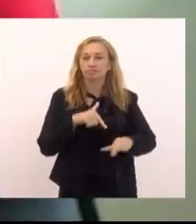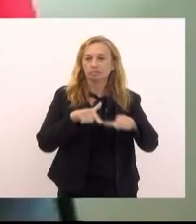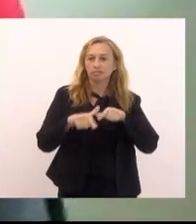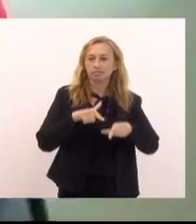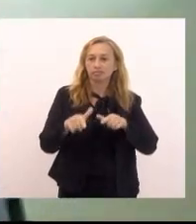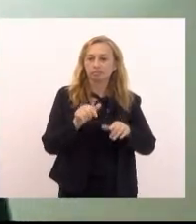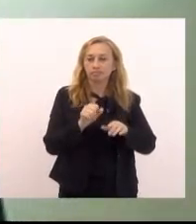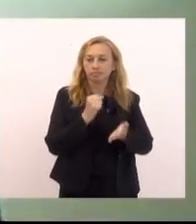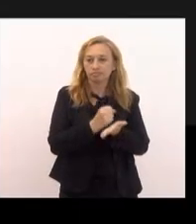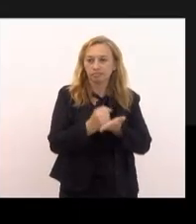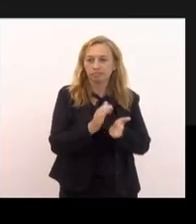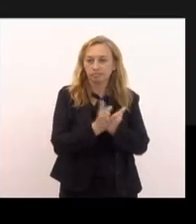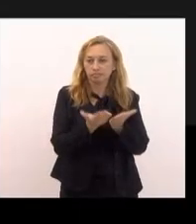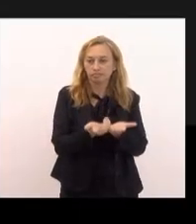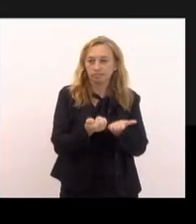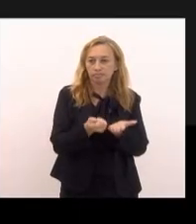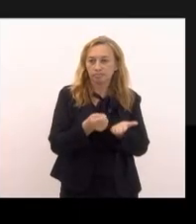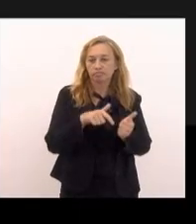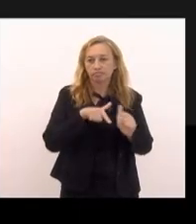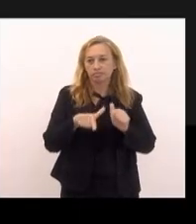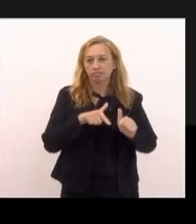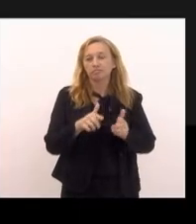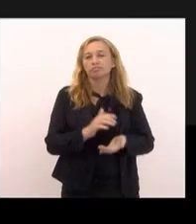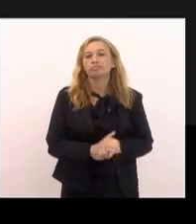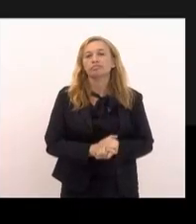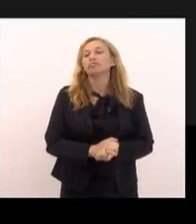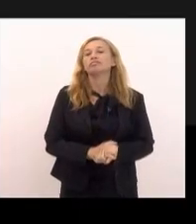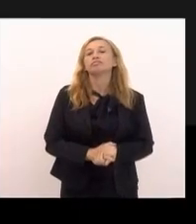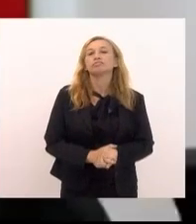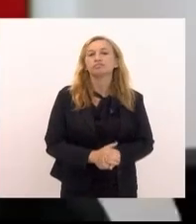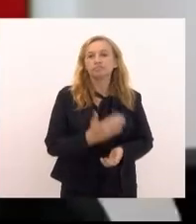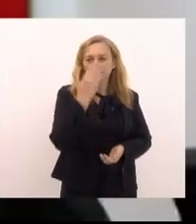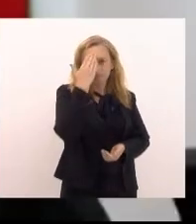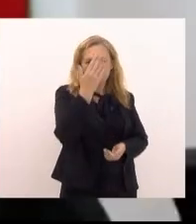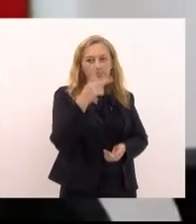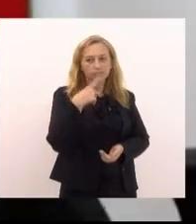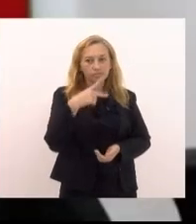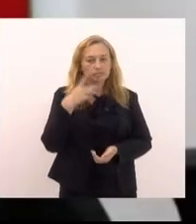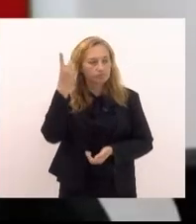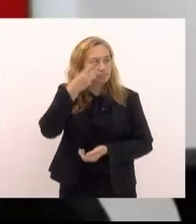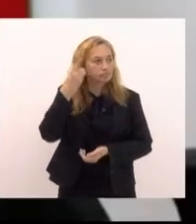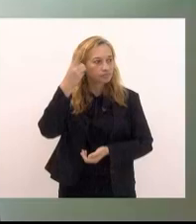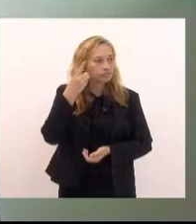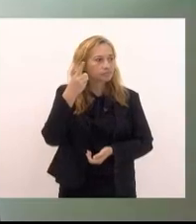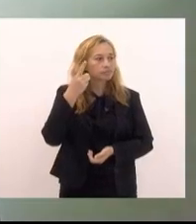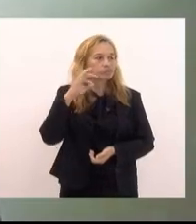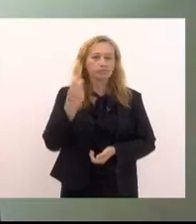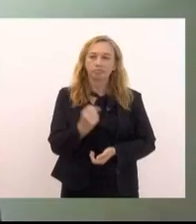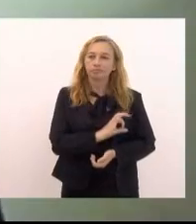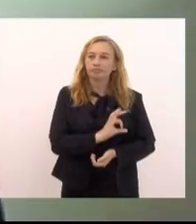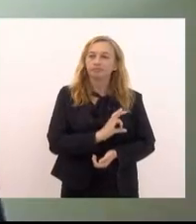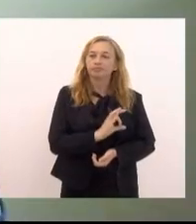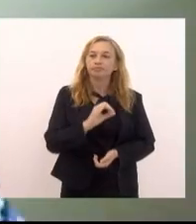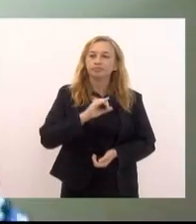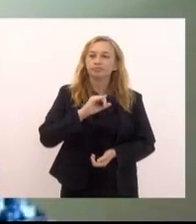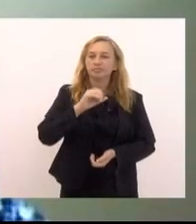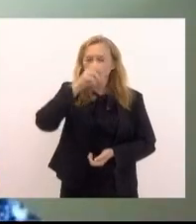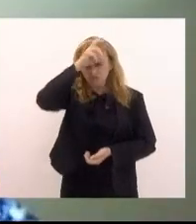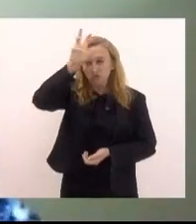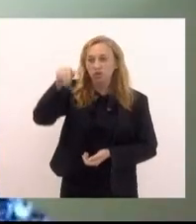Parabéns, obrigada. Obrigado pelas palavras, deputada Marta Rocha. Tia Ju está na área,